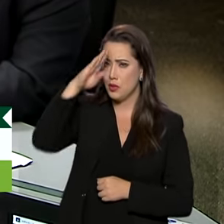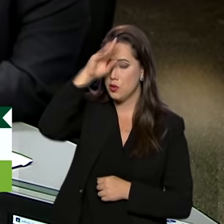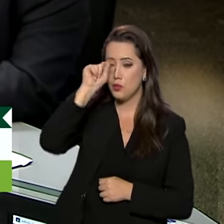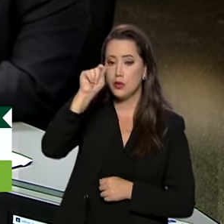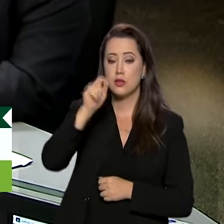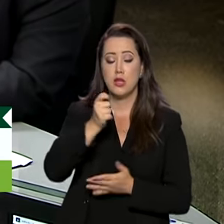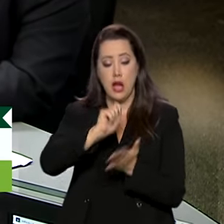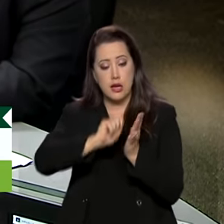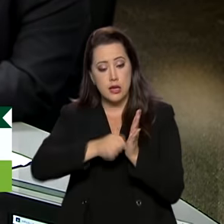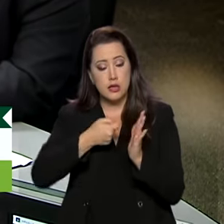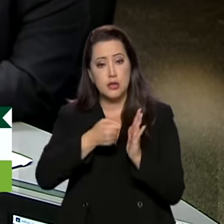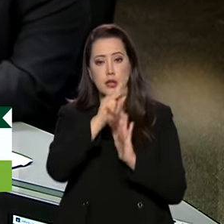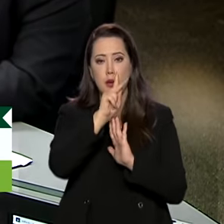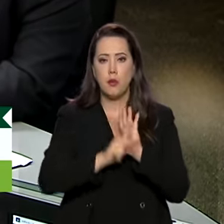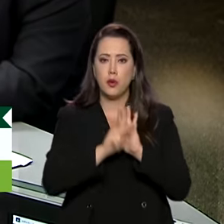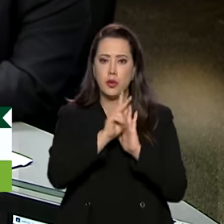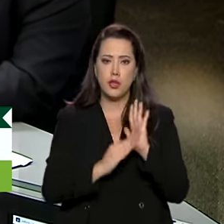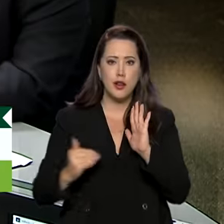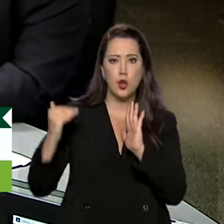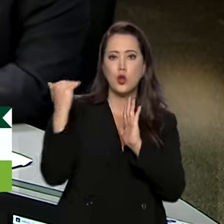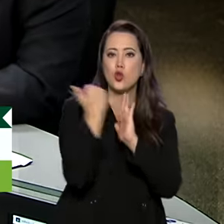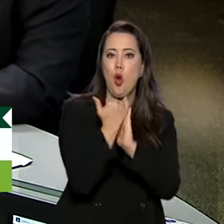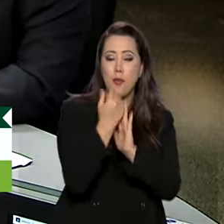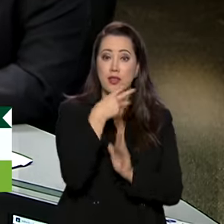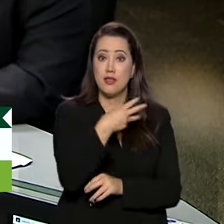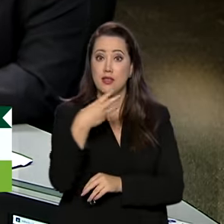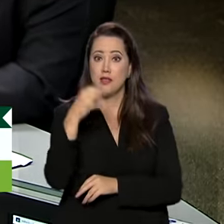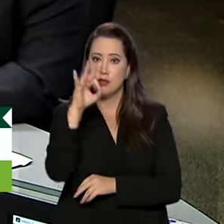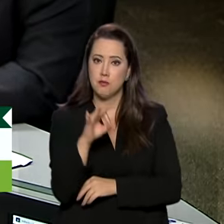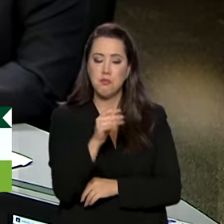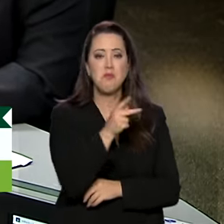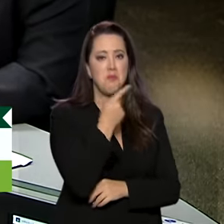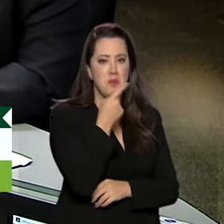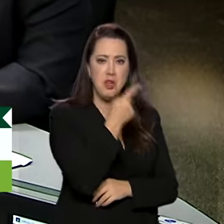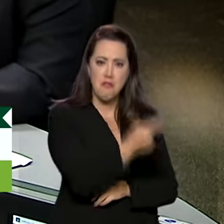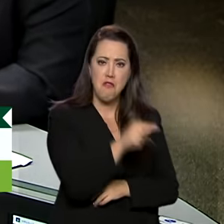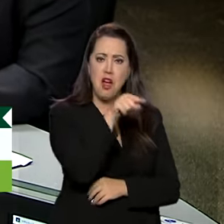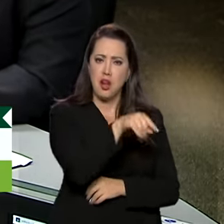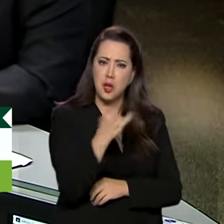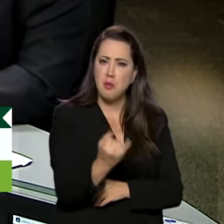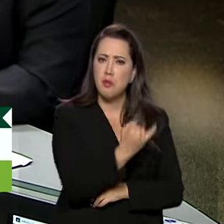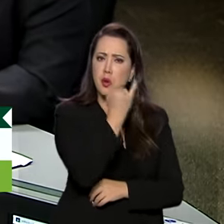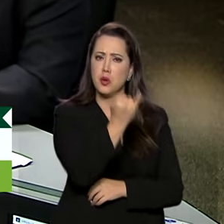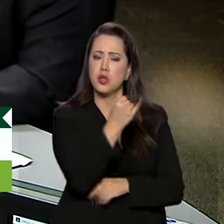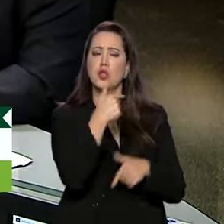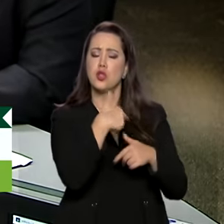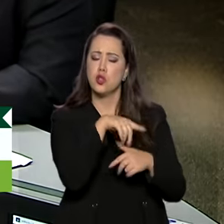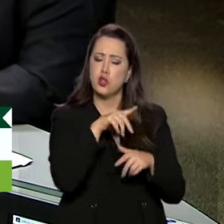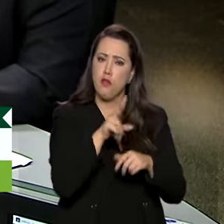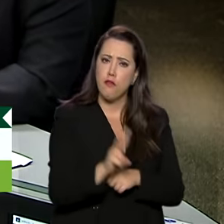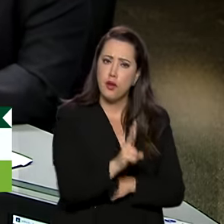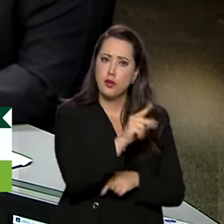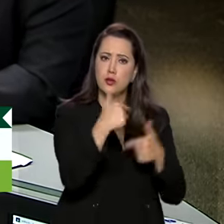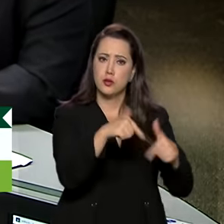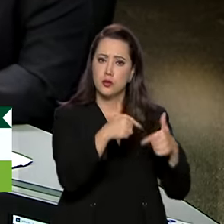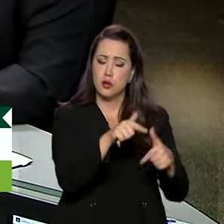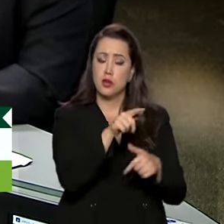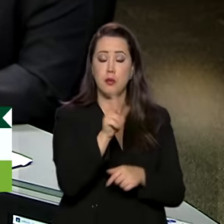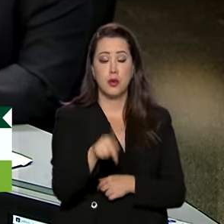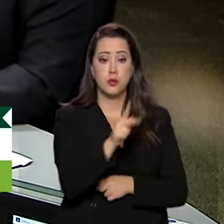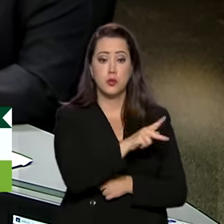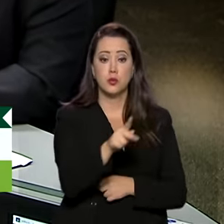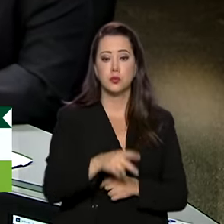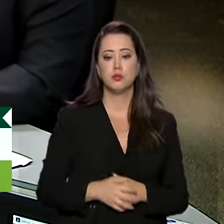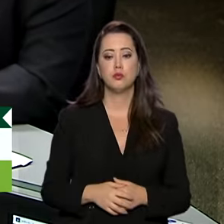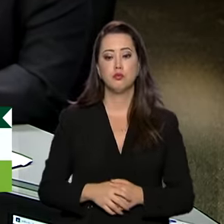portaria que reajusta valor em mais de trinta e três por cento da valoriza o trabalho dos profissionais da educação temos